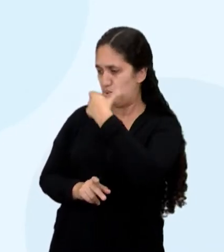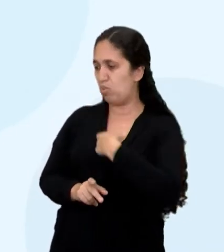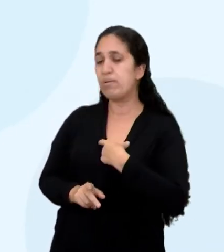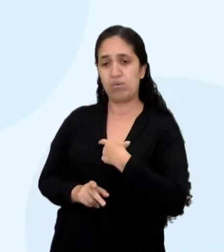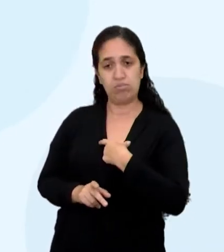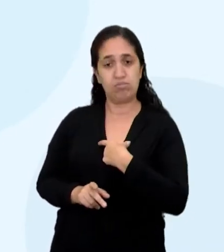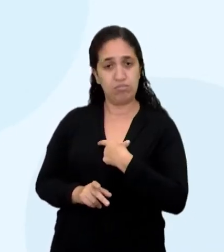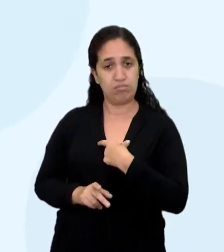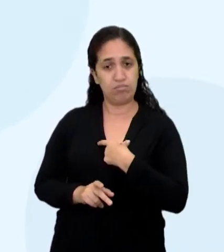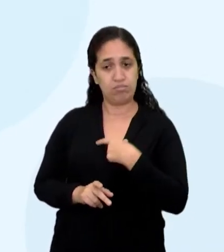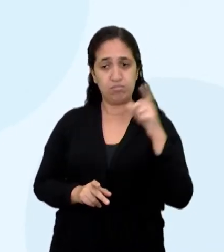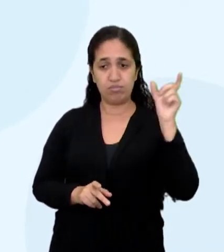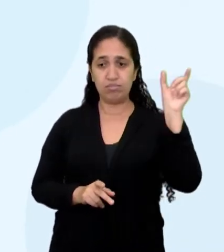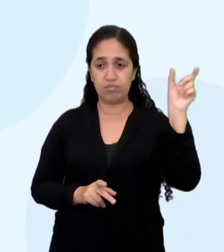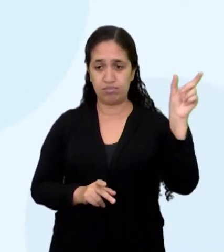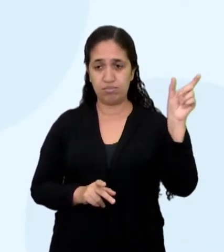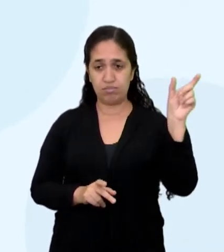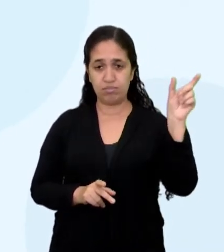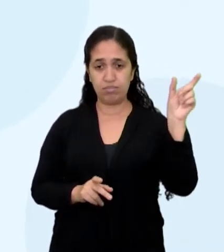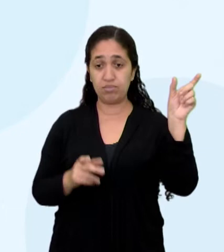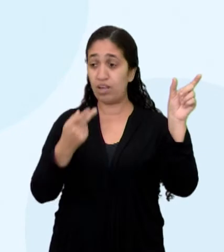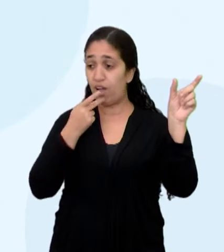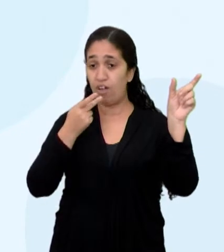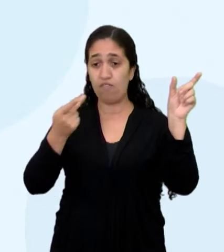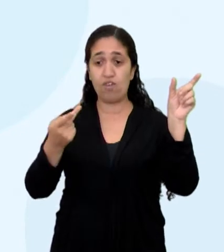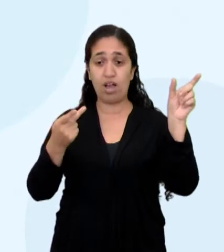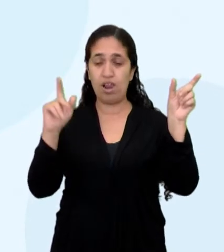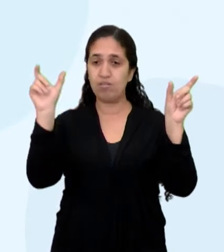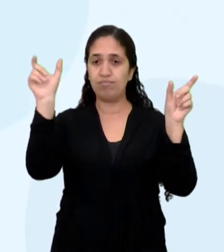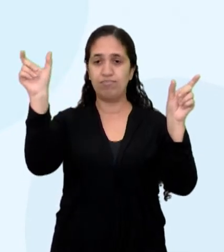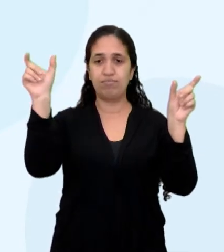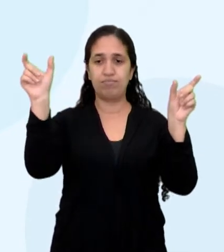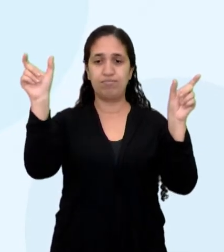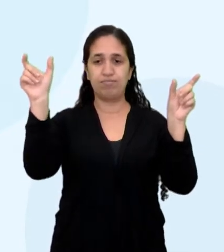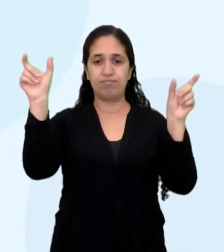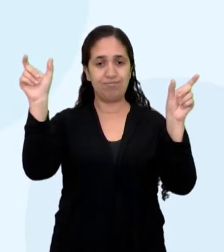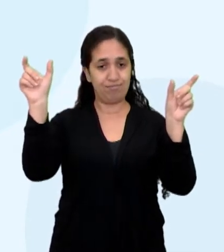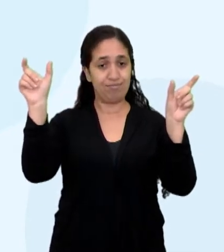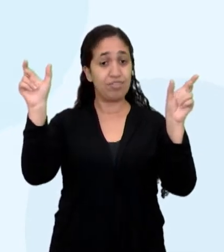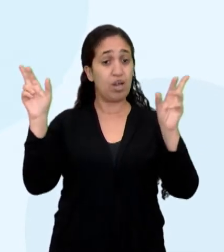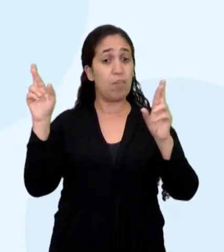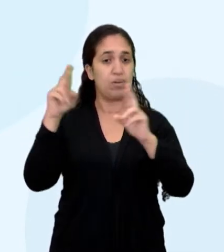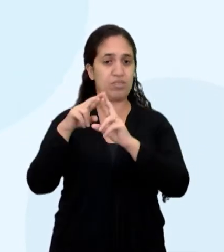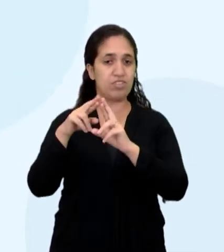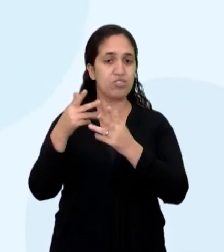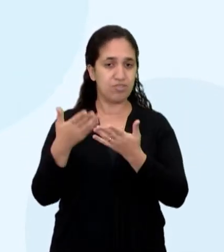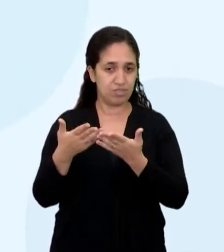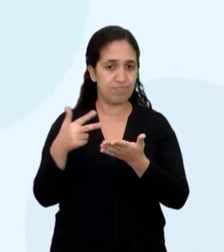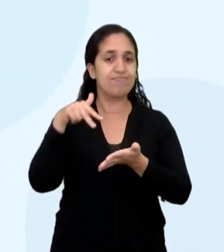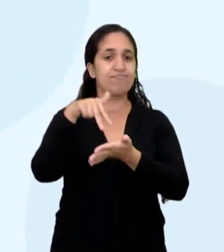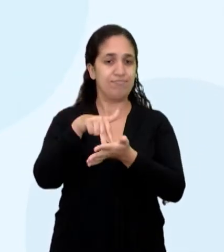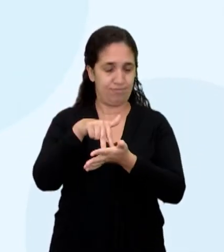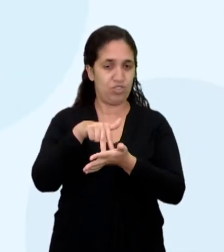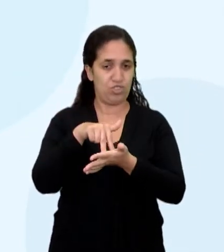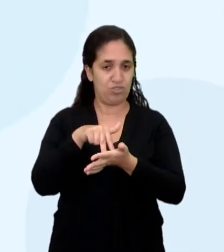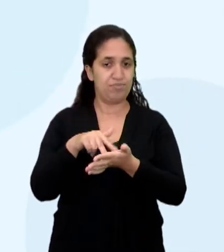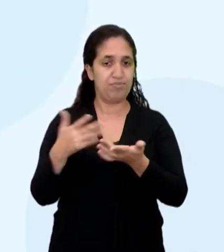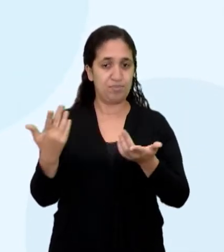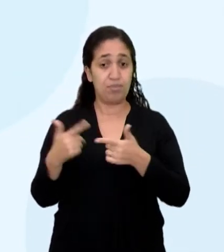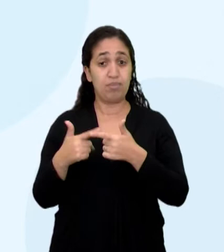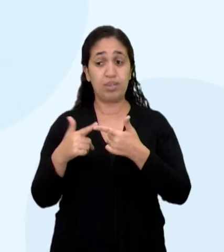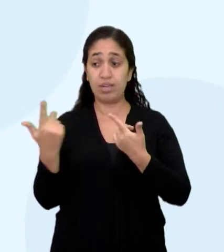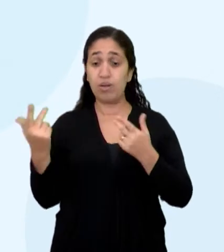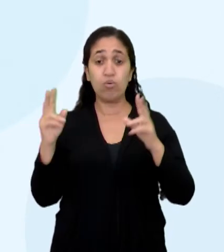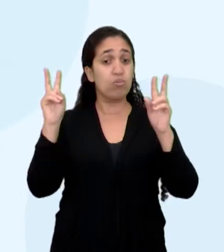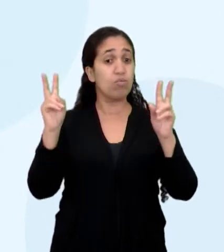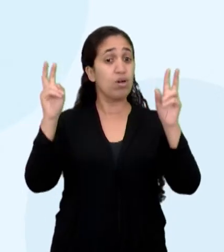Representação. Mas aí quando ele fala isso, aí eu já não sinto representatividade, né? É essa a questão. Porque ele está tratando um